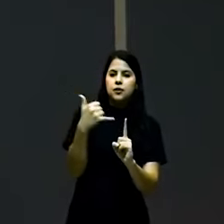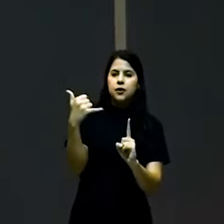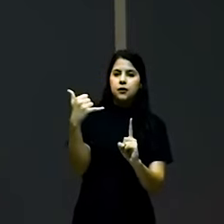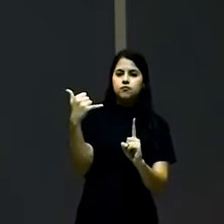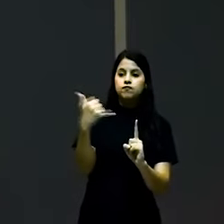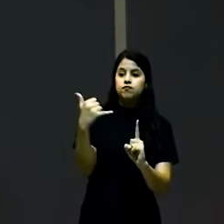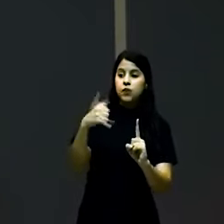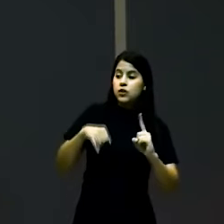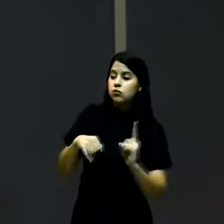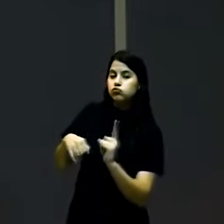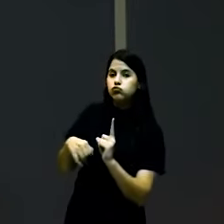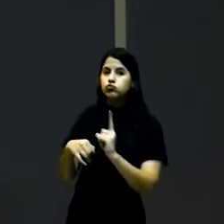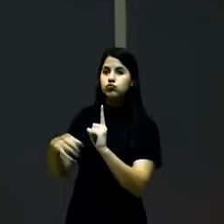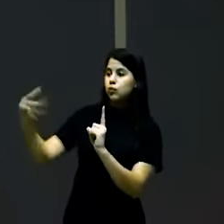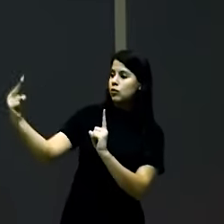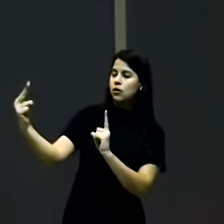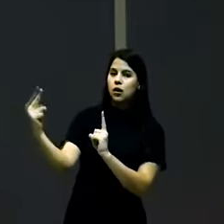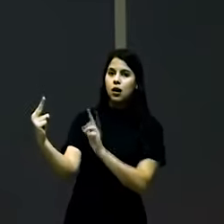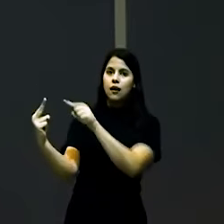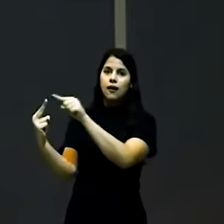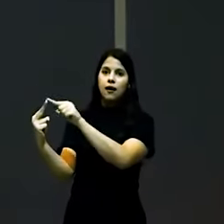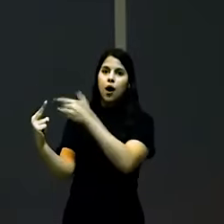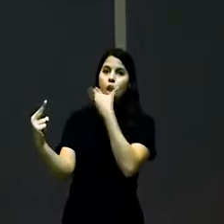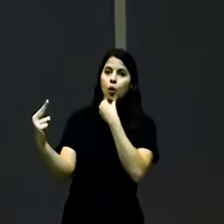nome? Mulher tribulosa.